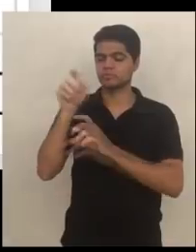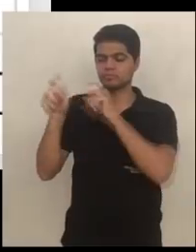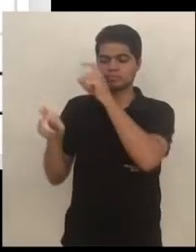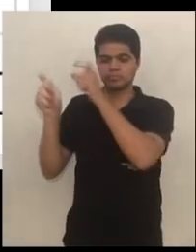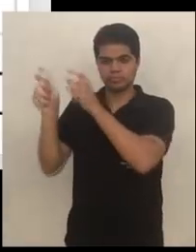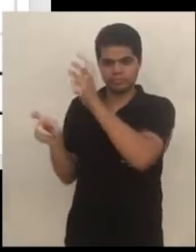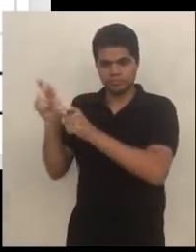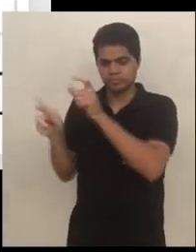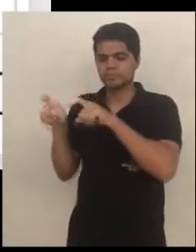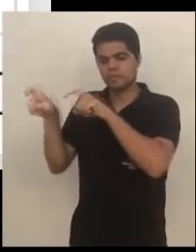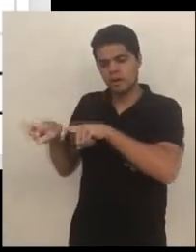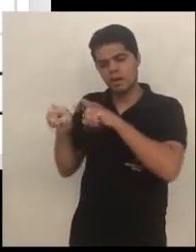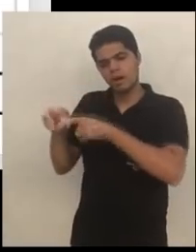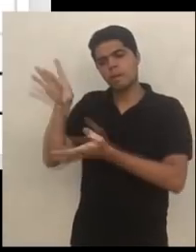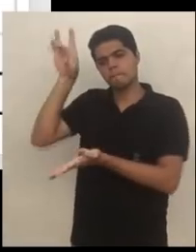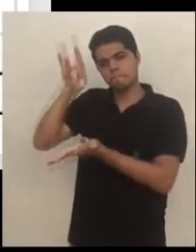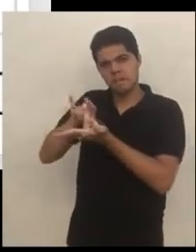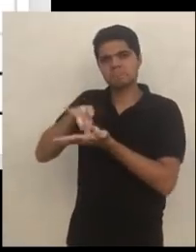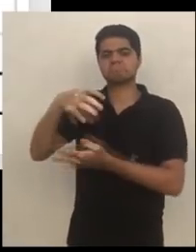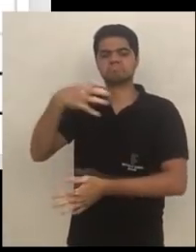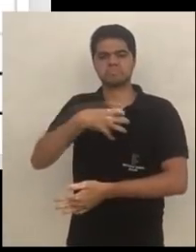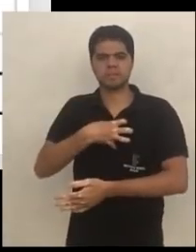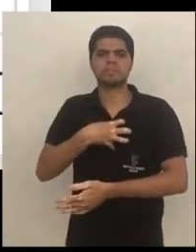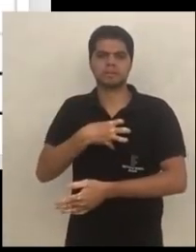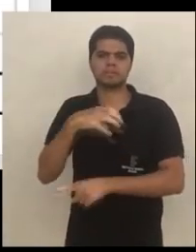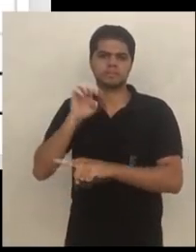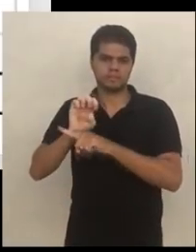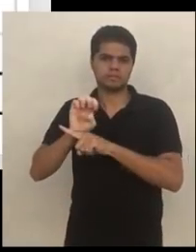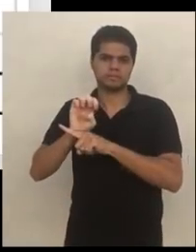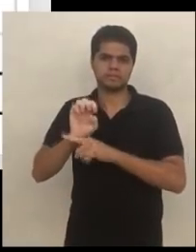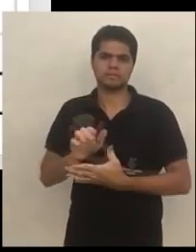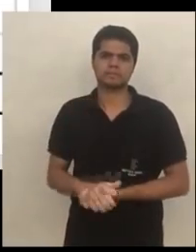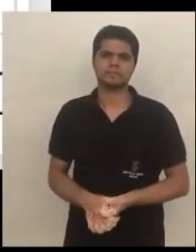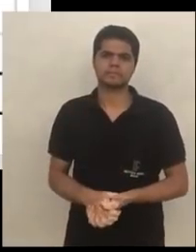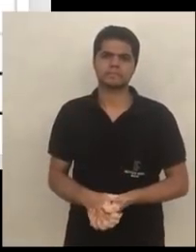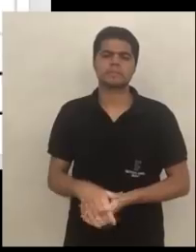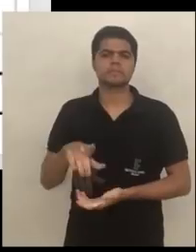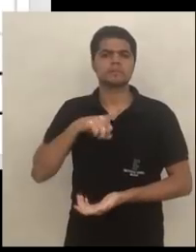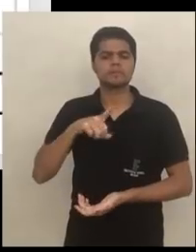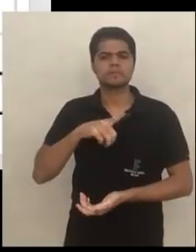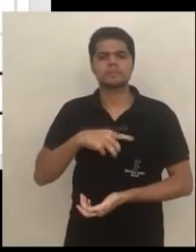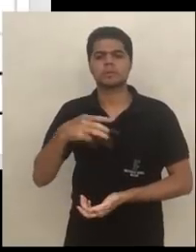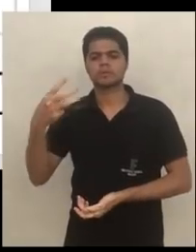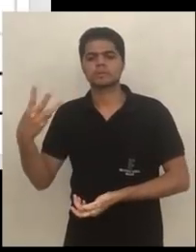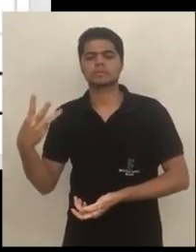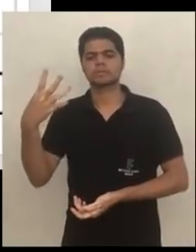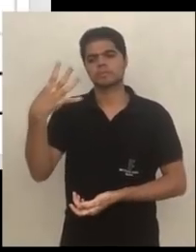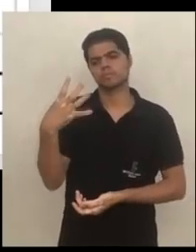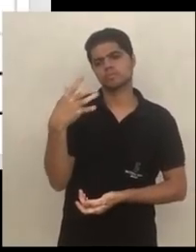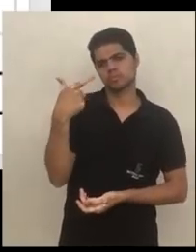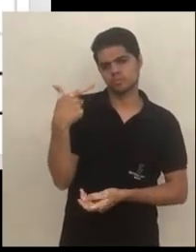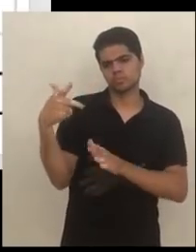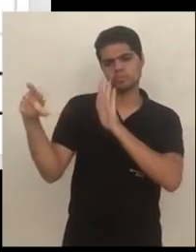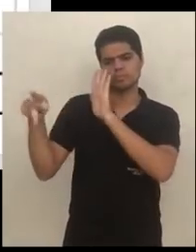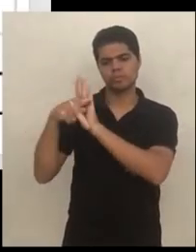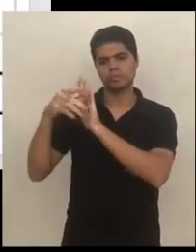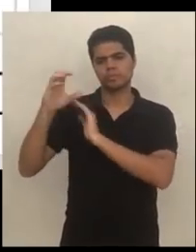agricultores certificados na Bahia. Então, a gente tem aqui 342 por OPAC,